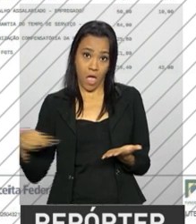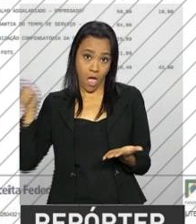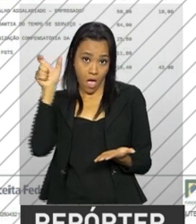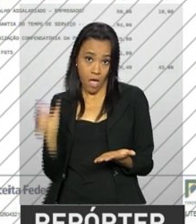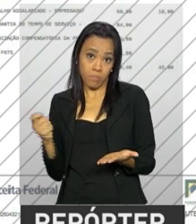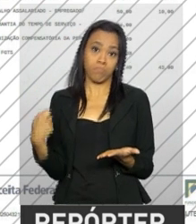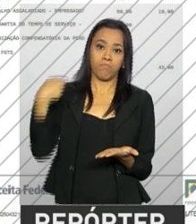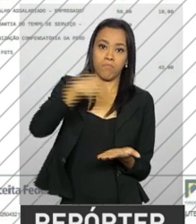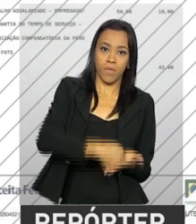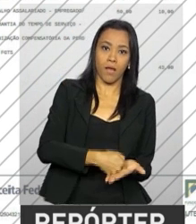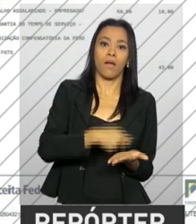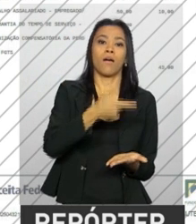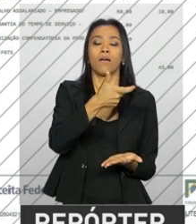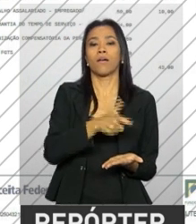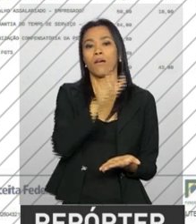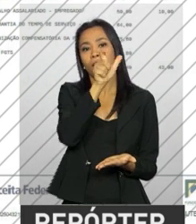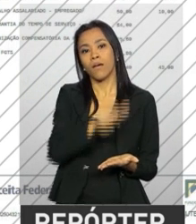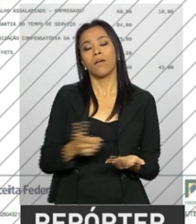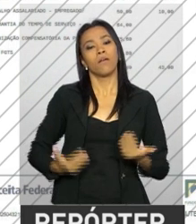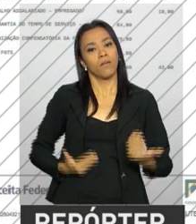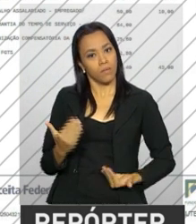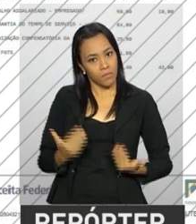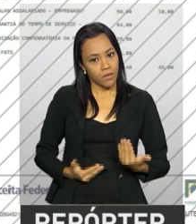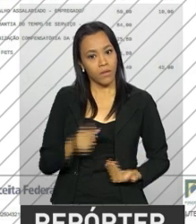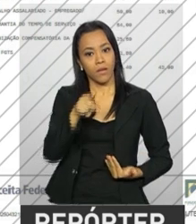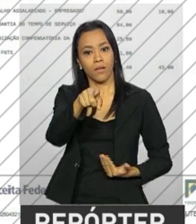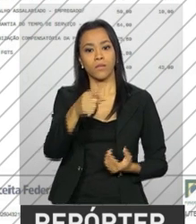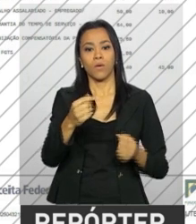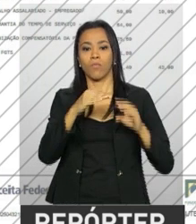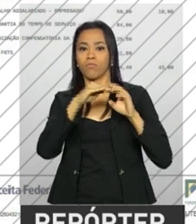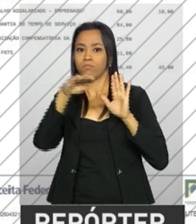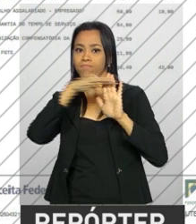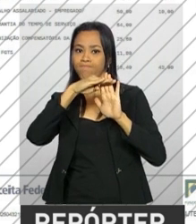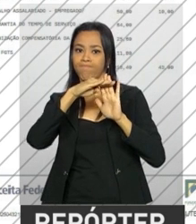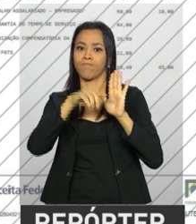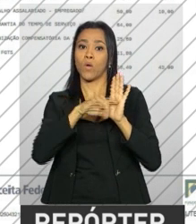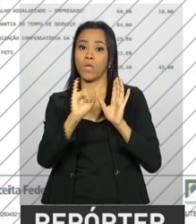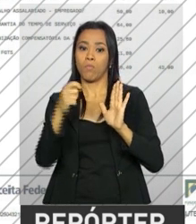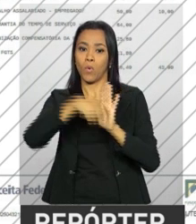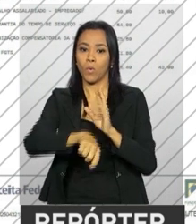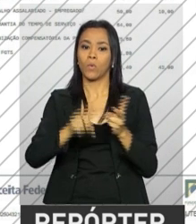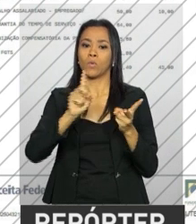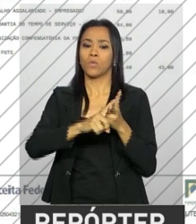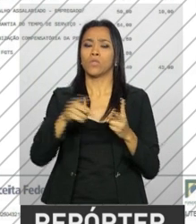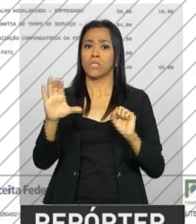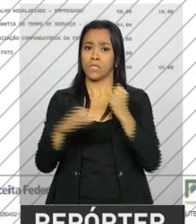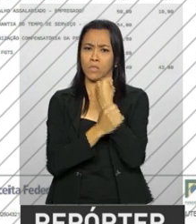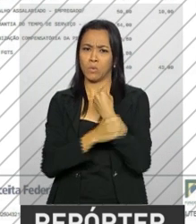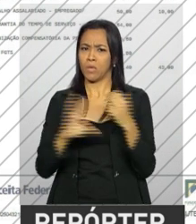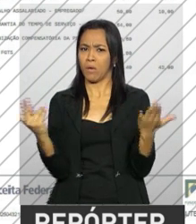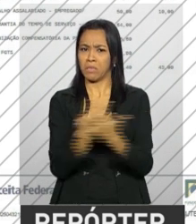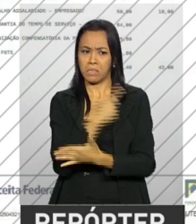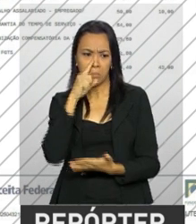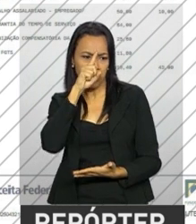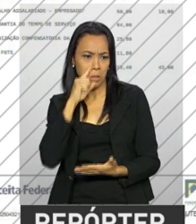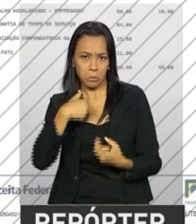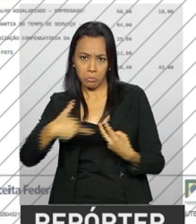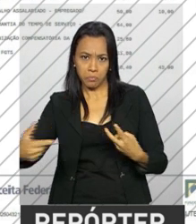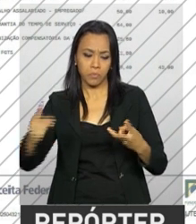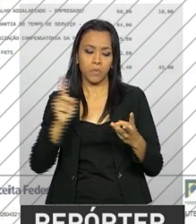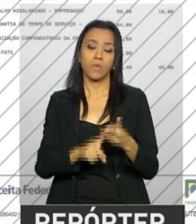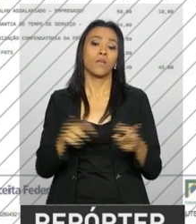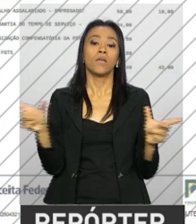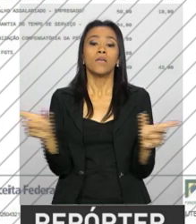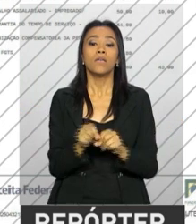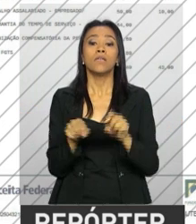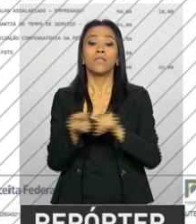sobre a renda pessoa física, a contribuição previdenciária, o seguro contra acidentes do trabalho e o fundo de garantia